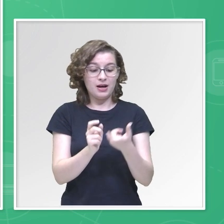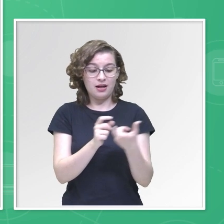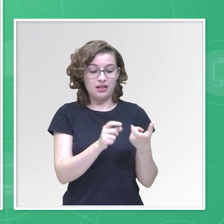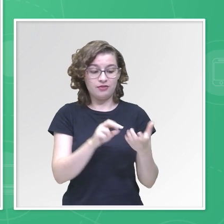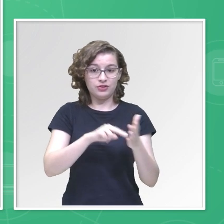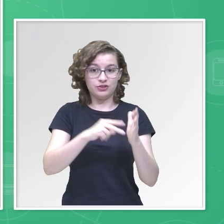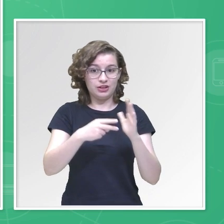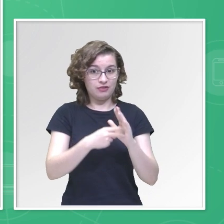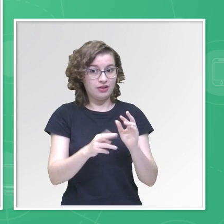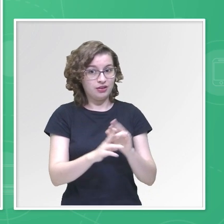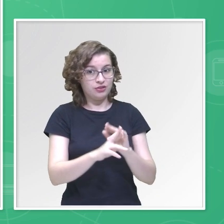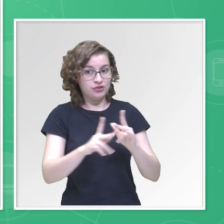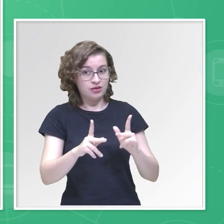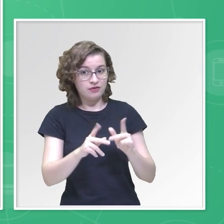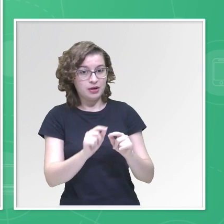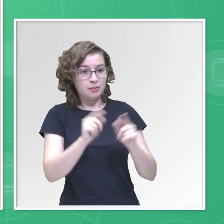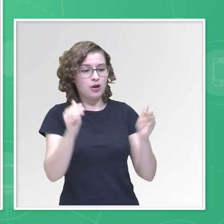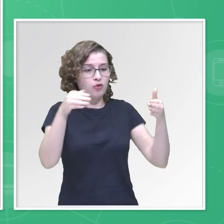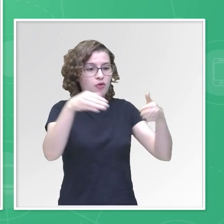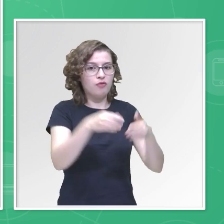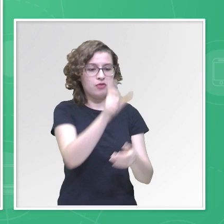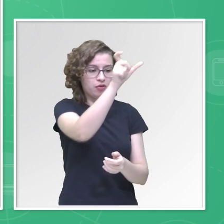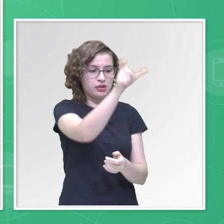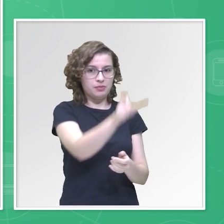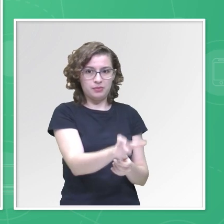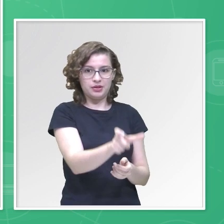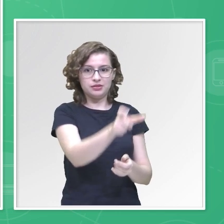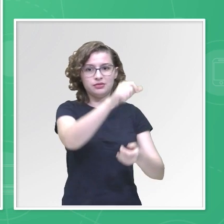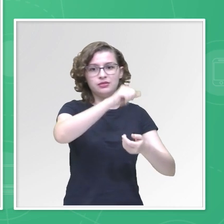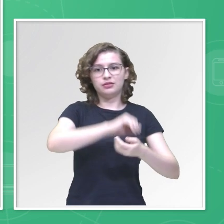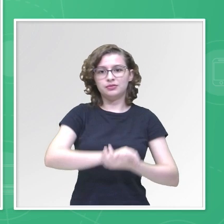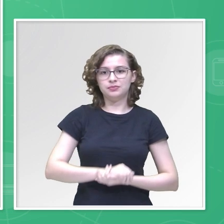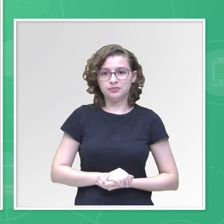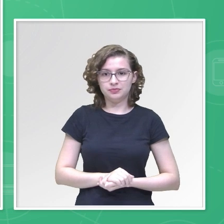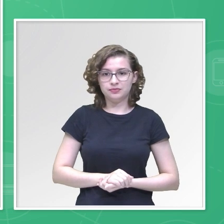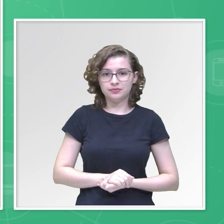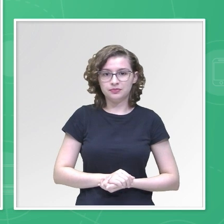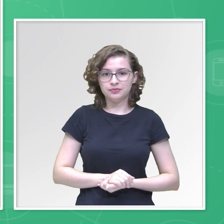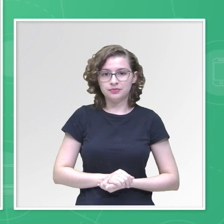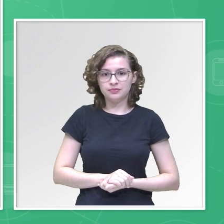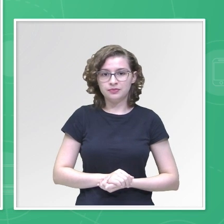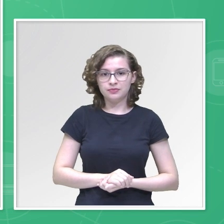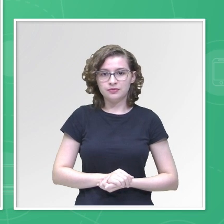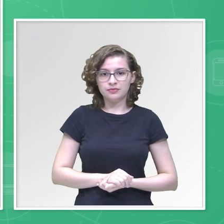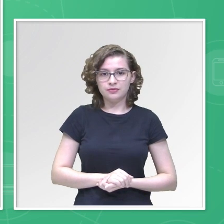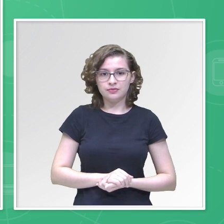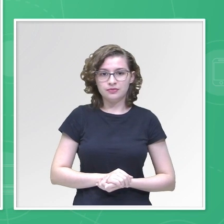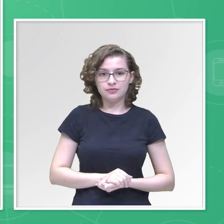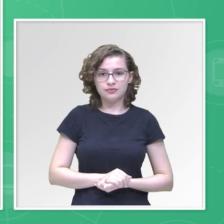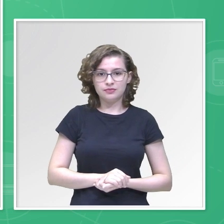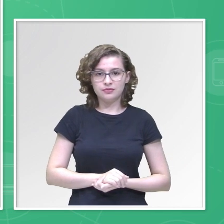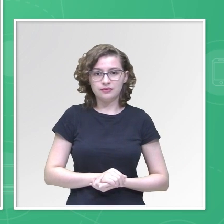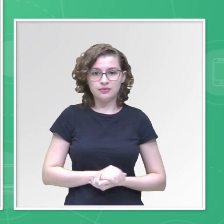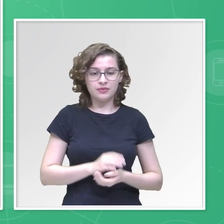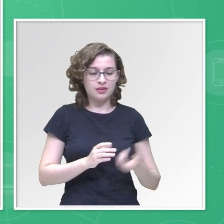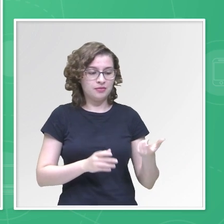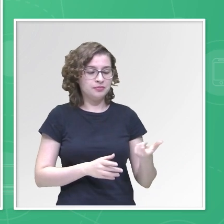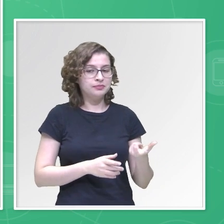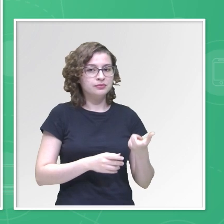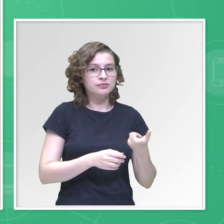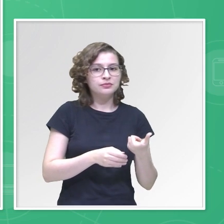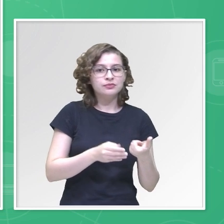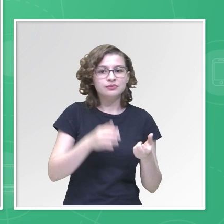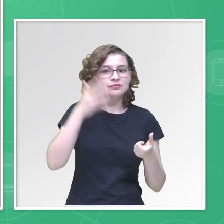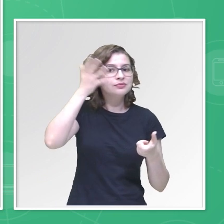seja ele vai numa ouvinte né então ele usa dessa forma então não fala direta Por uma questão de polidez de